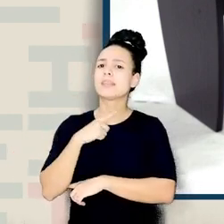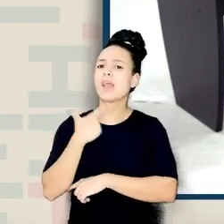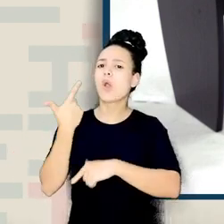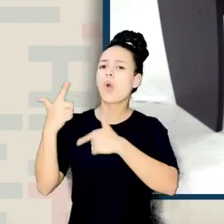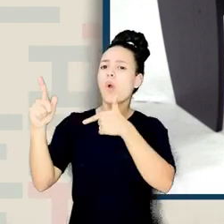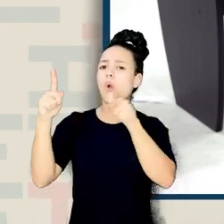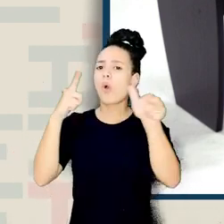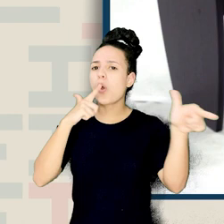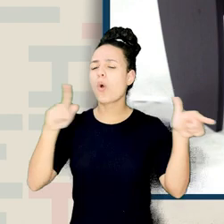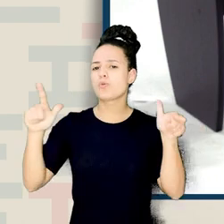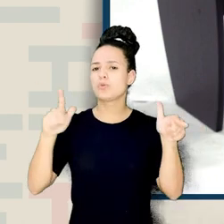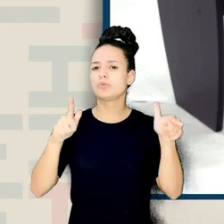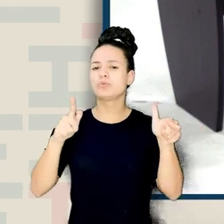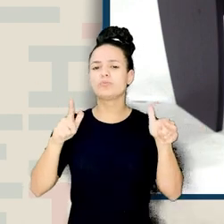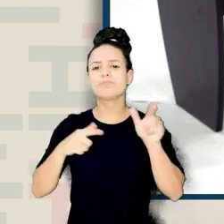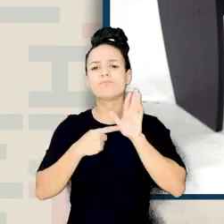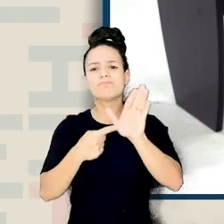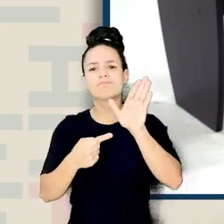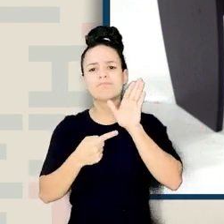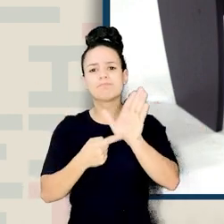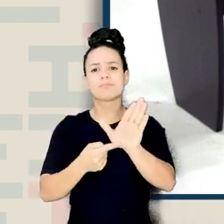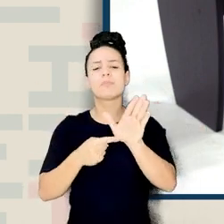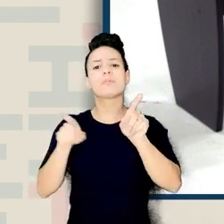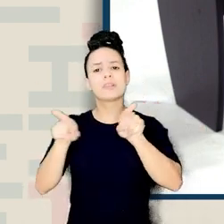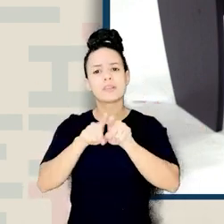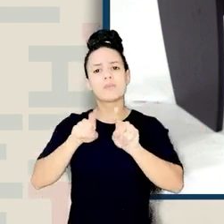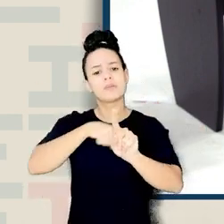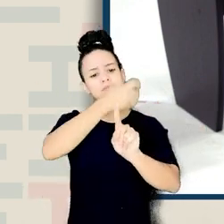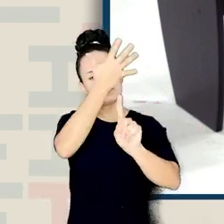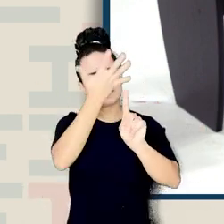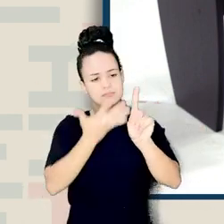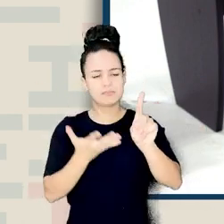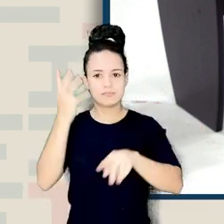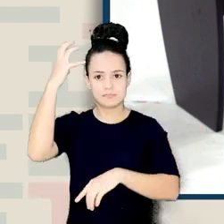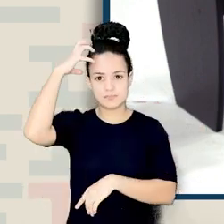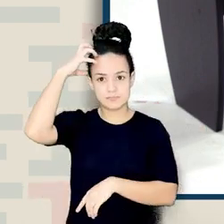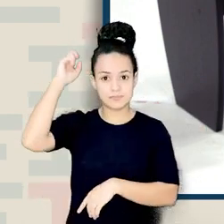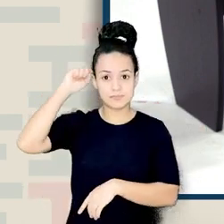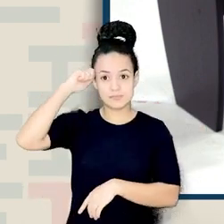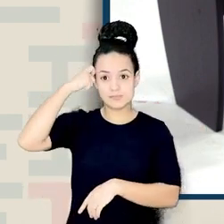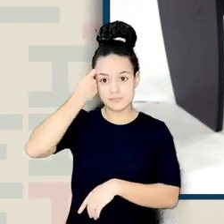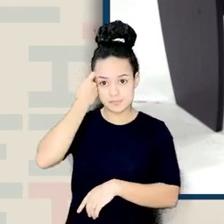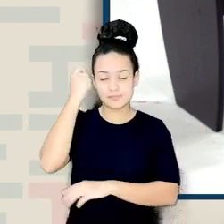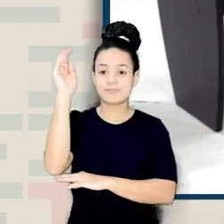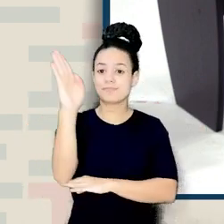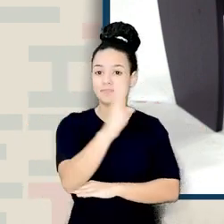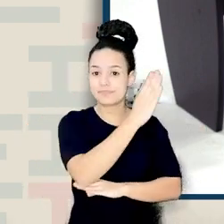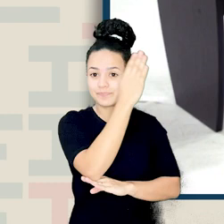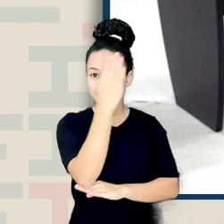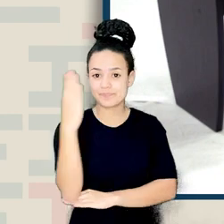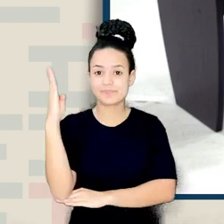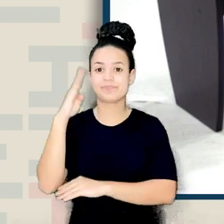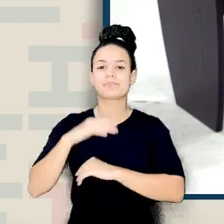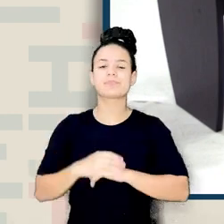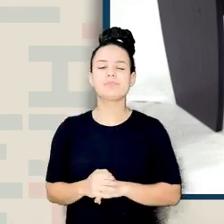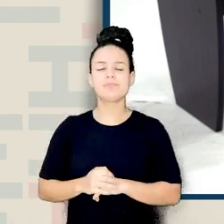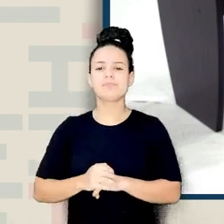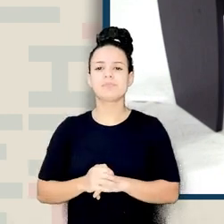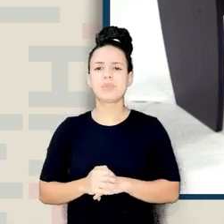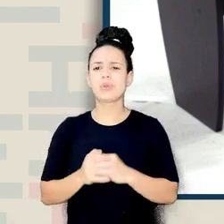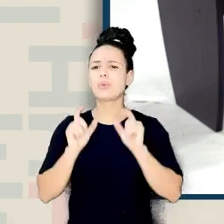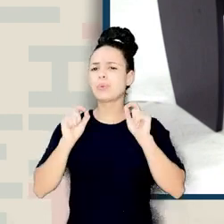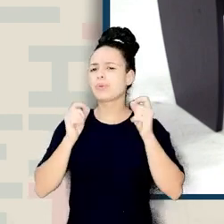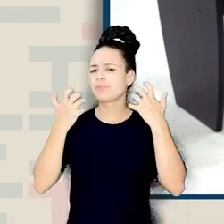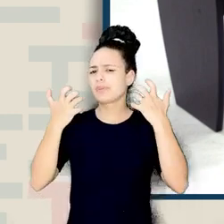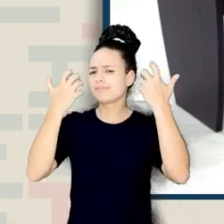discursos também para poder fazer essa homenagem às rainhas pretas do nosso maracatu. E o que eu quero